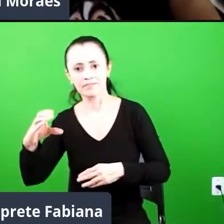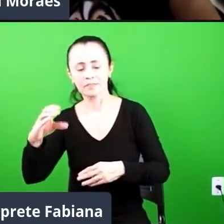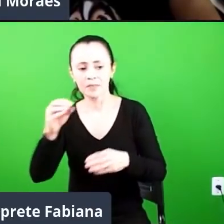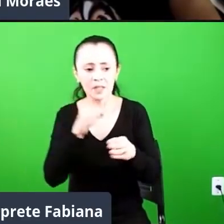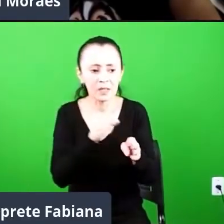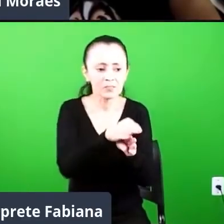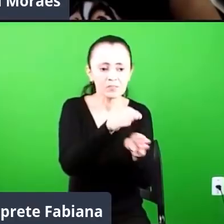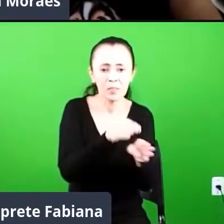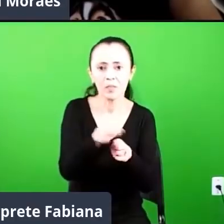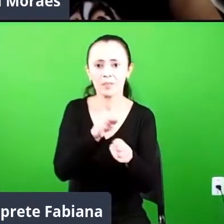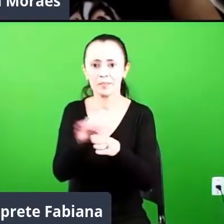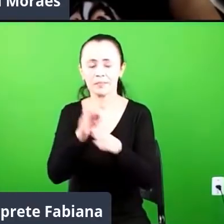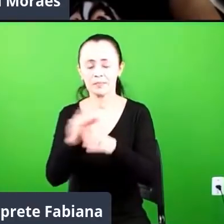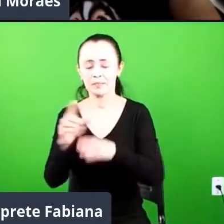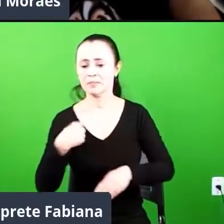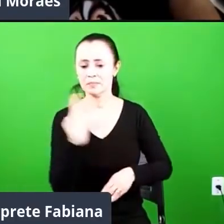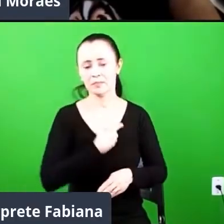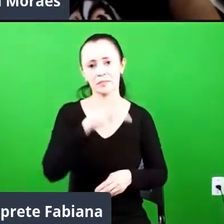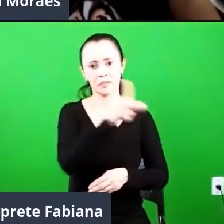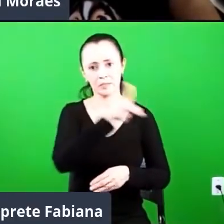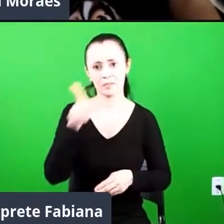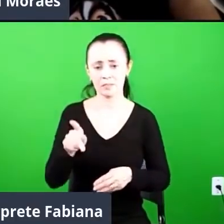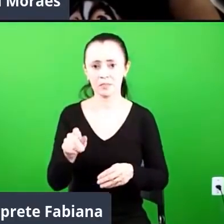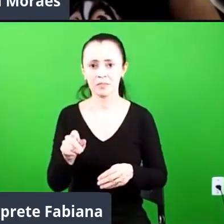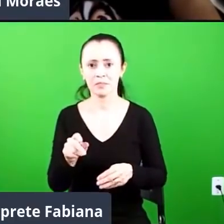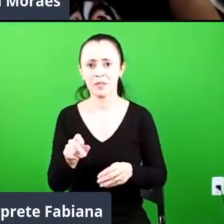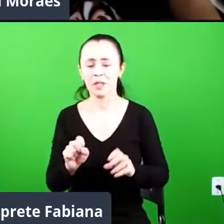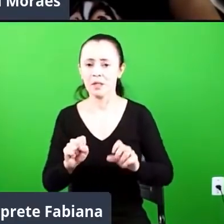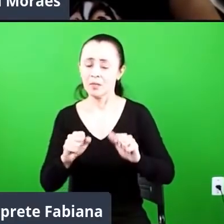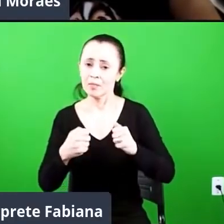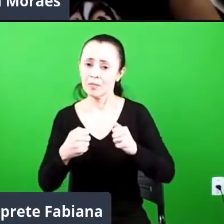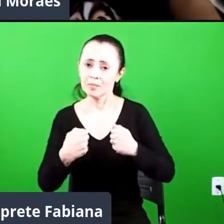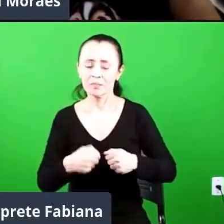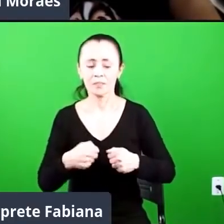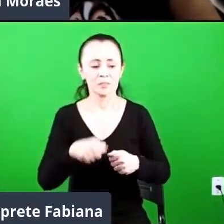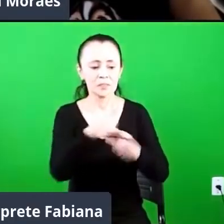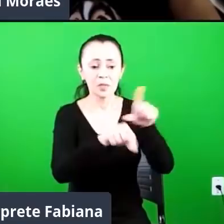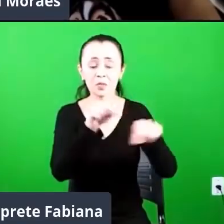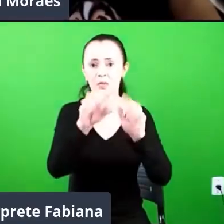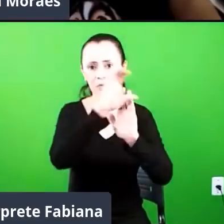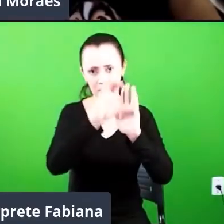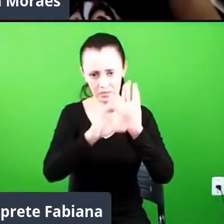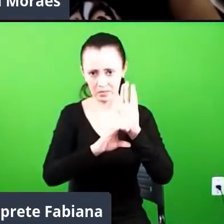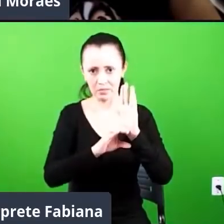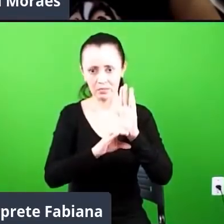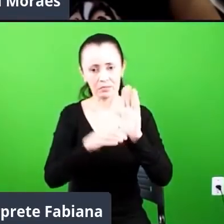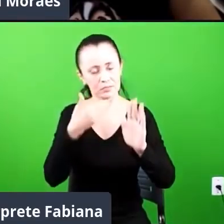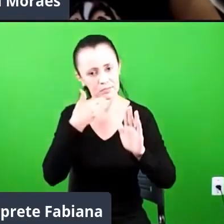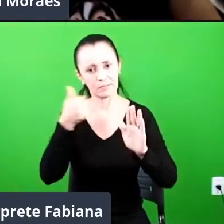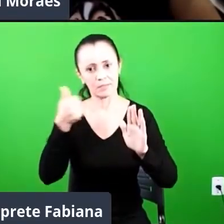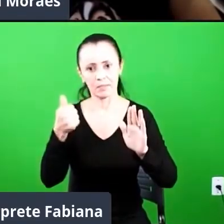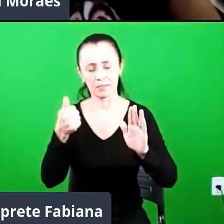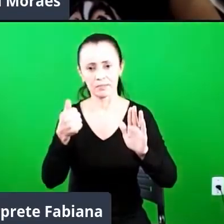nós, professores, possamos selecionar os conteúdos com maior facilidade. Destaco também que, a partir